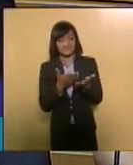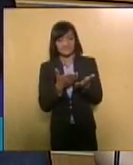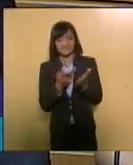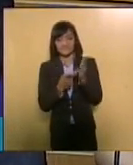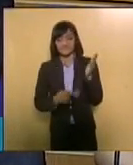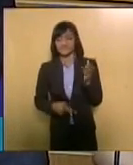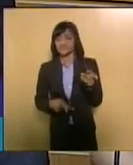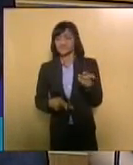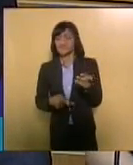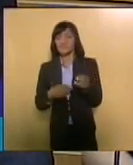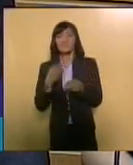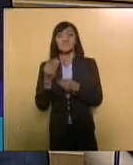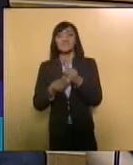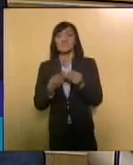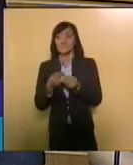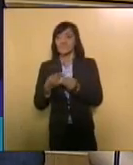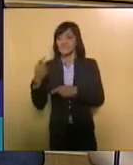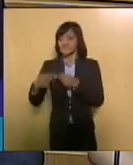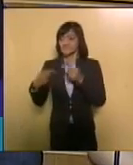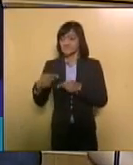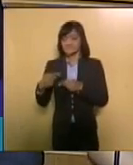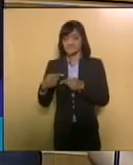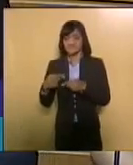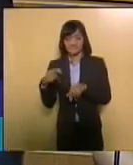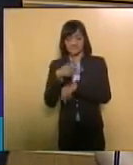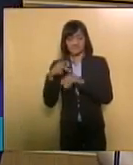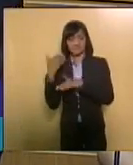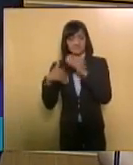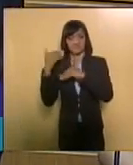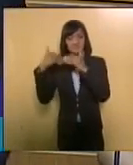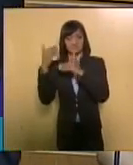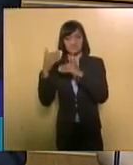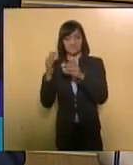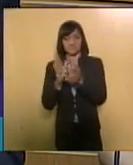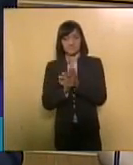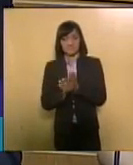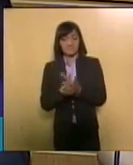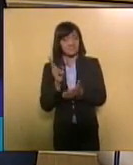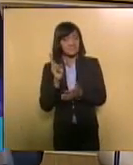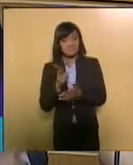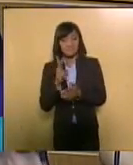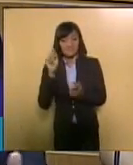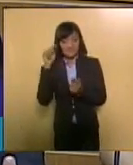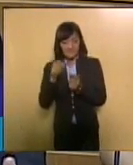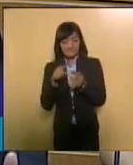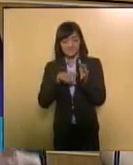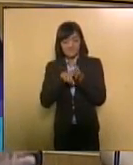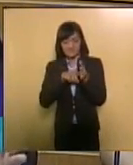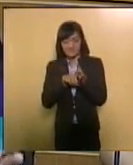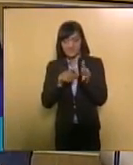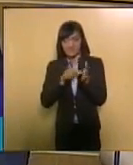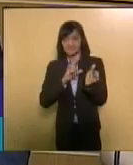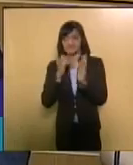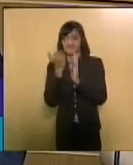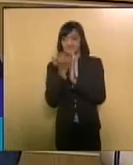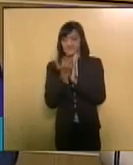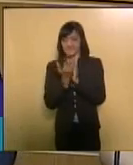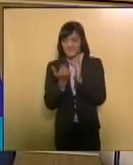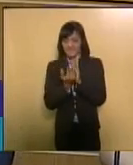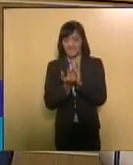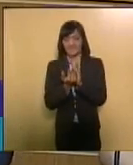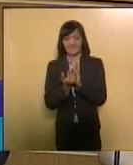como é que se faz política pública nos países desenvolvidos nessa base na base do método científico o diagnóstico planejamento